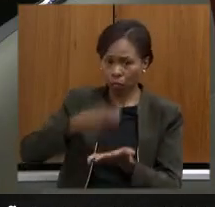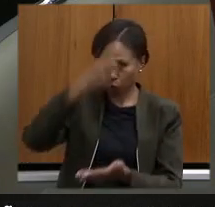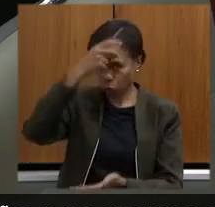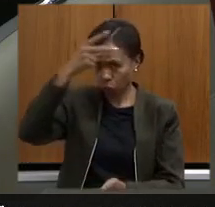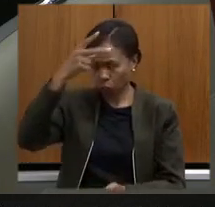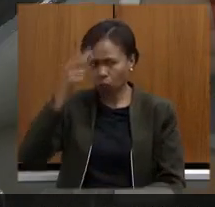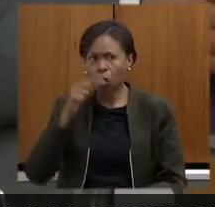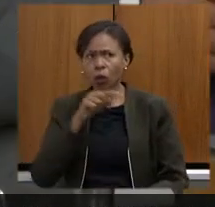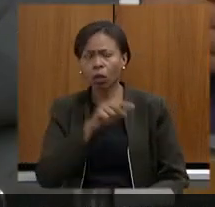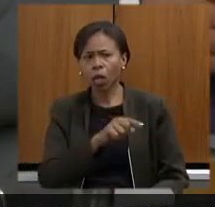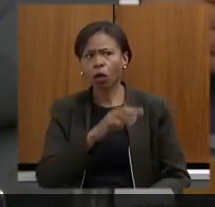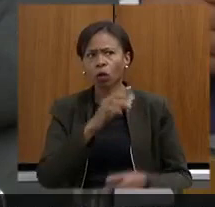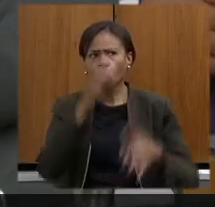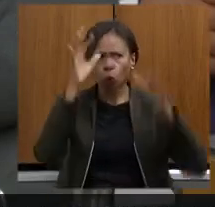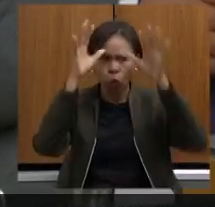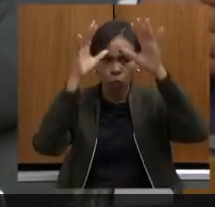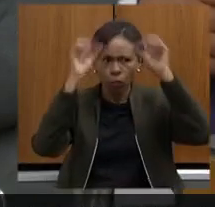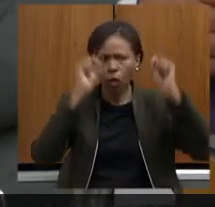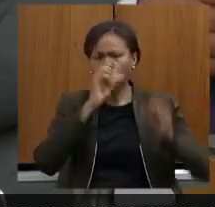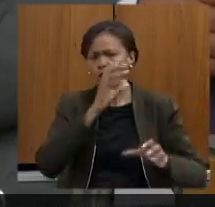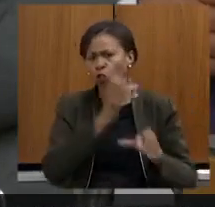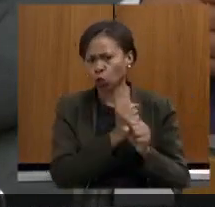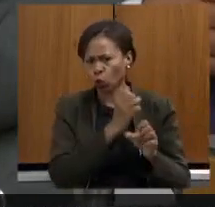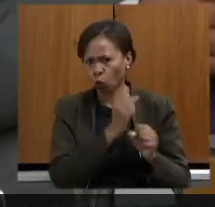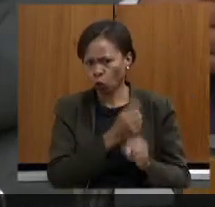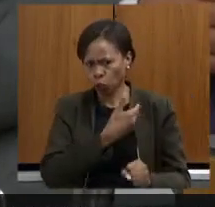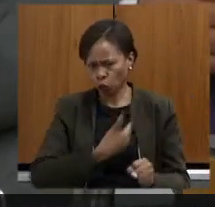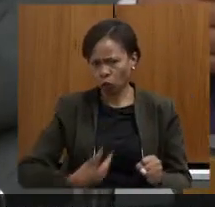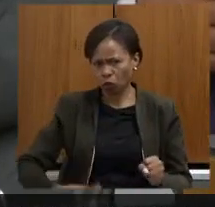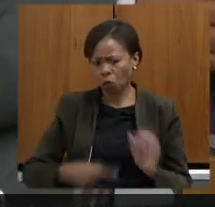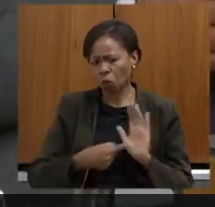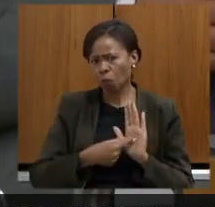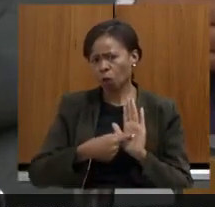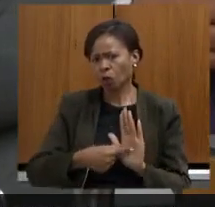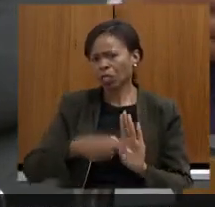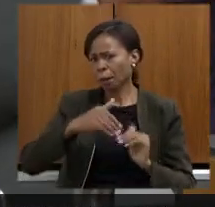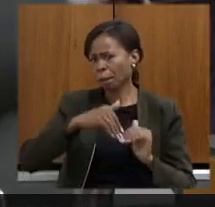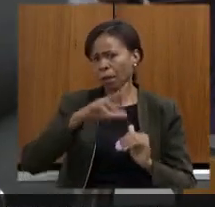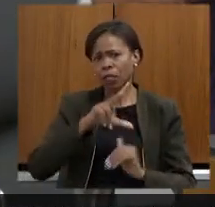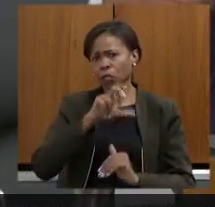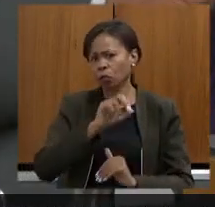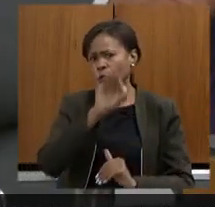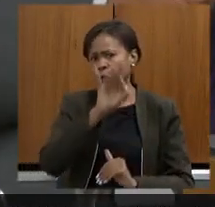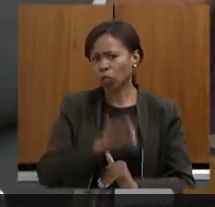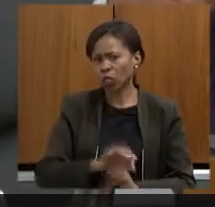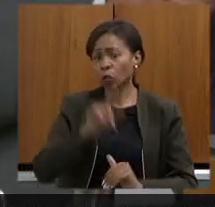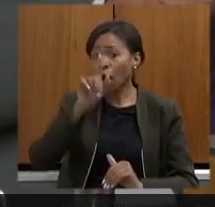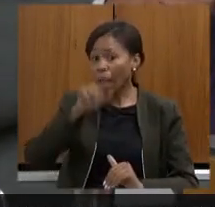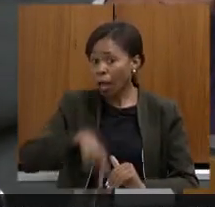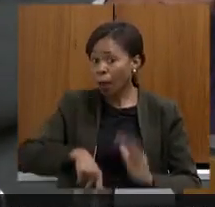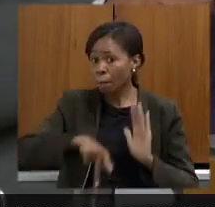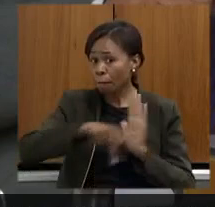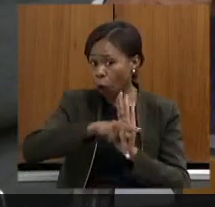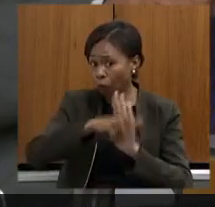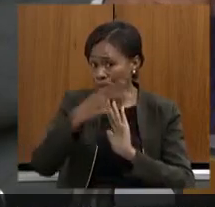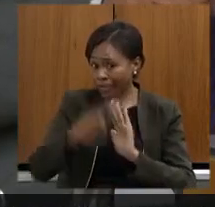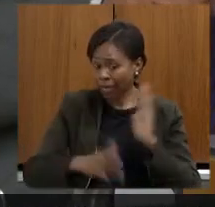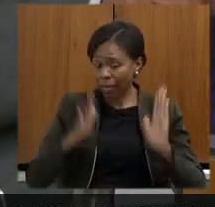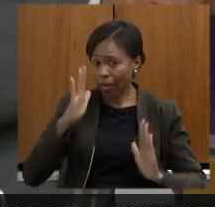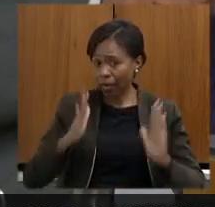do Tribunal de Contas do Estado remédio que mais de cinquenta por cento desse valor já diz respeito à gestão deste governo